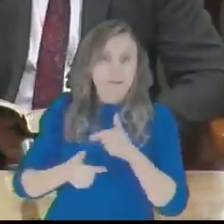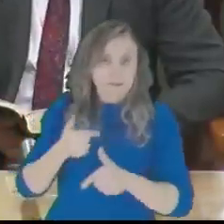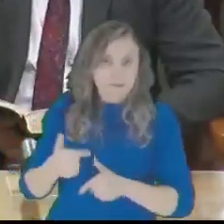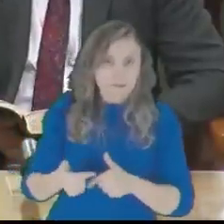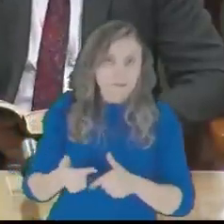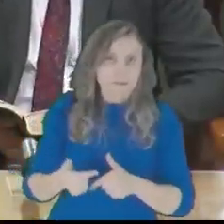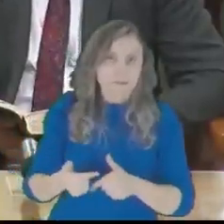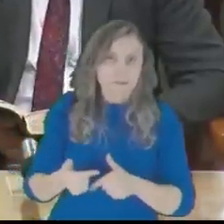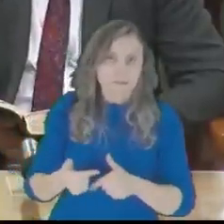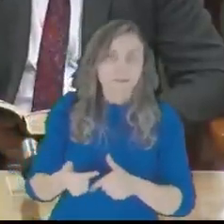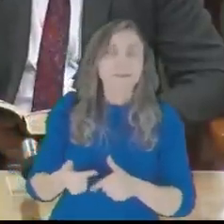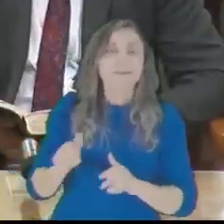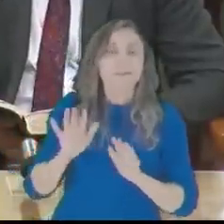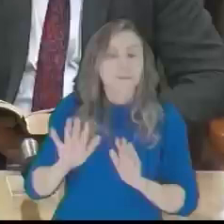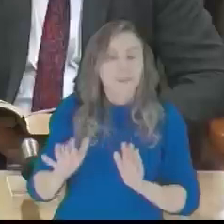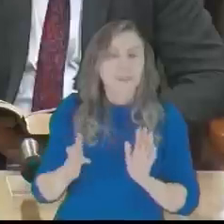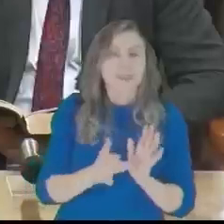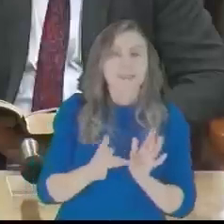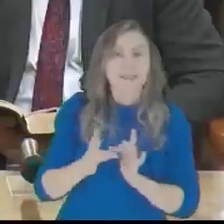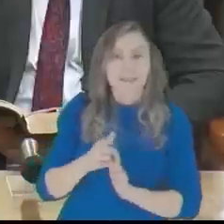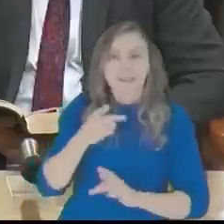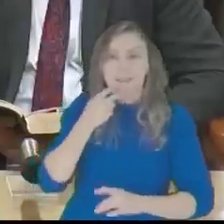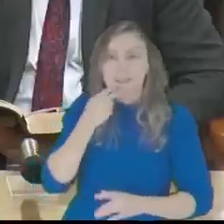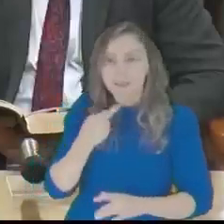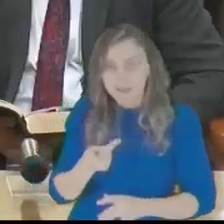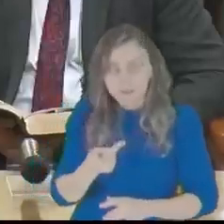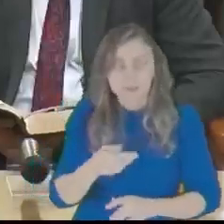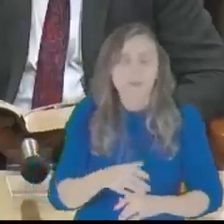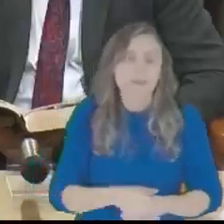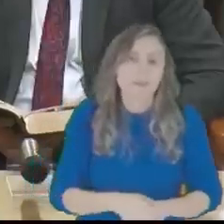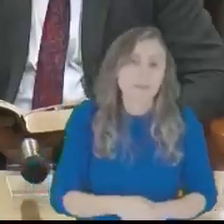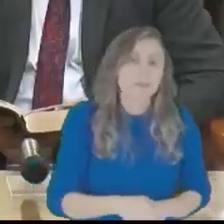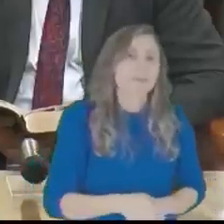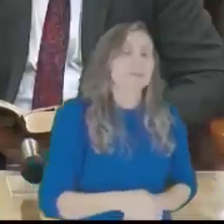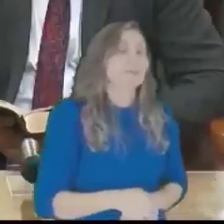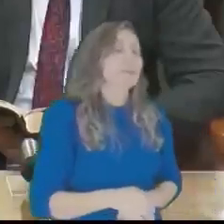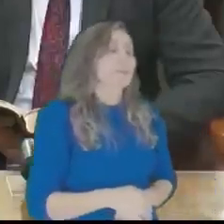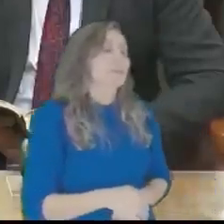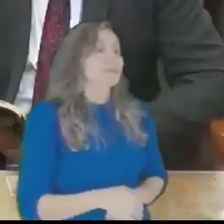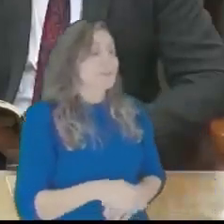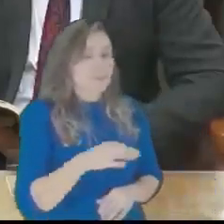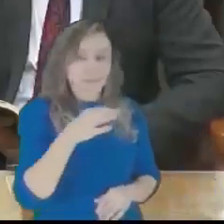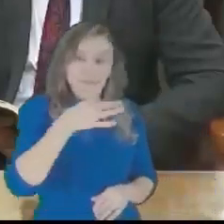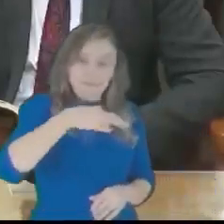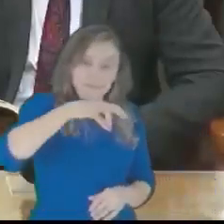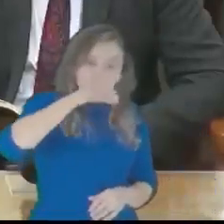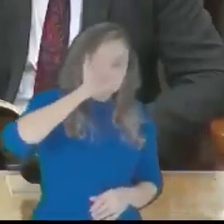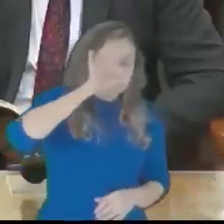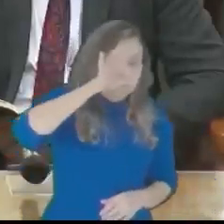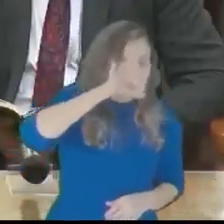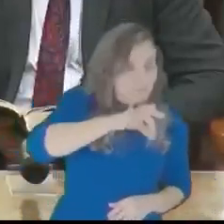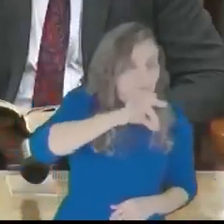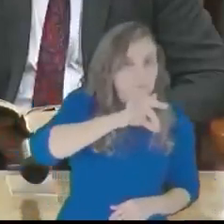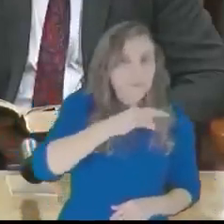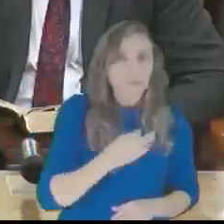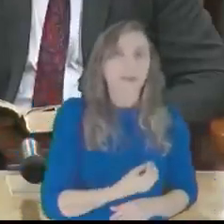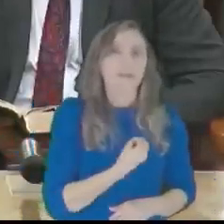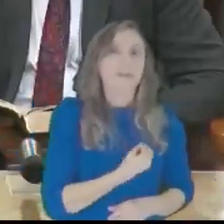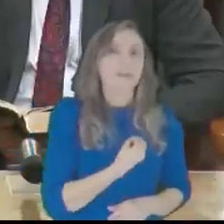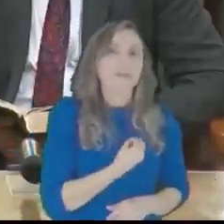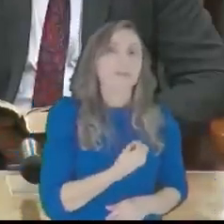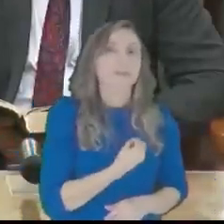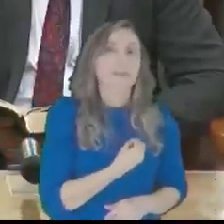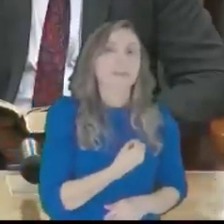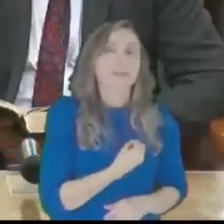e estará o quê? Olha o presente. Porque habita é tempo o quê? Habita é tempo